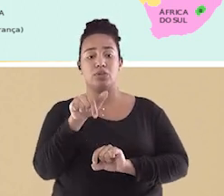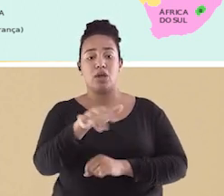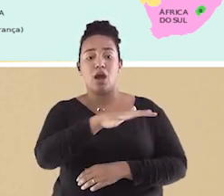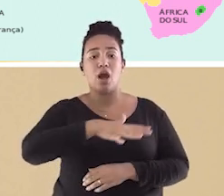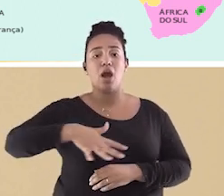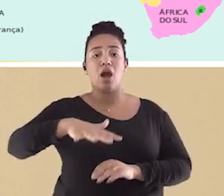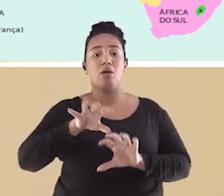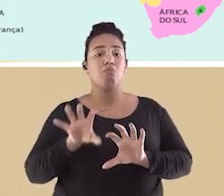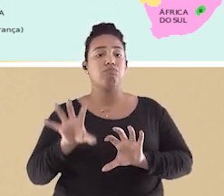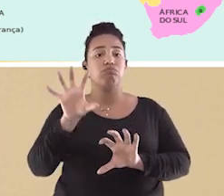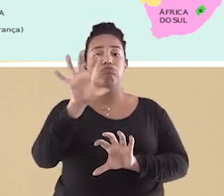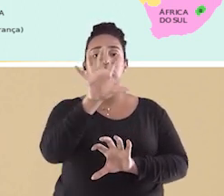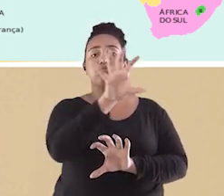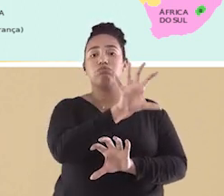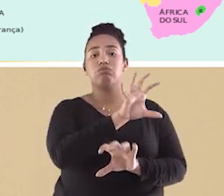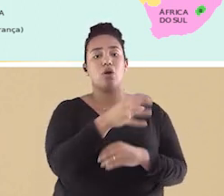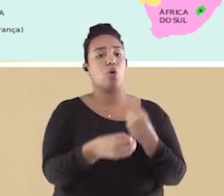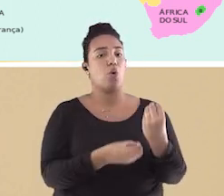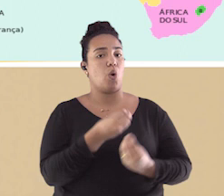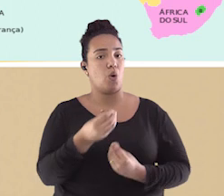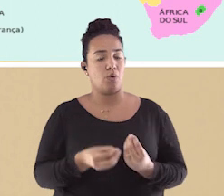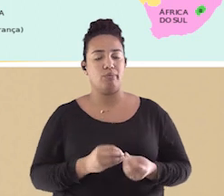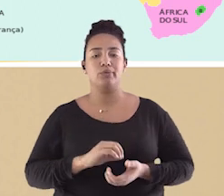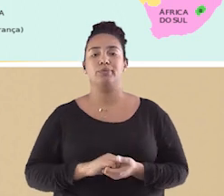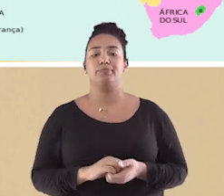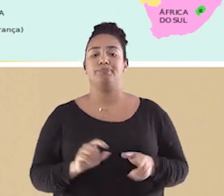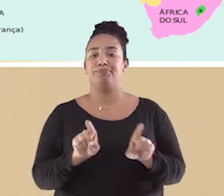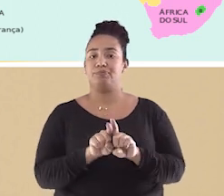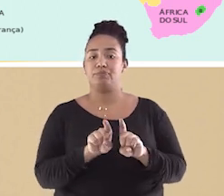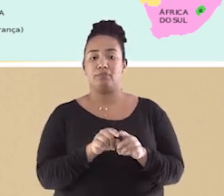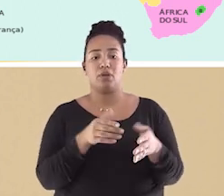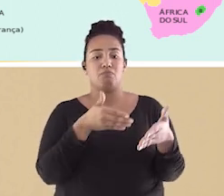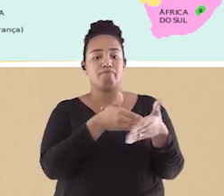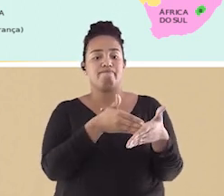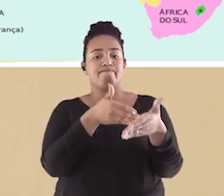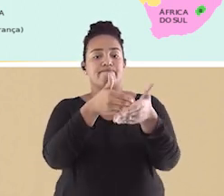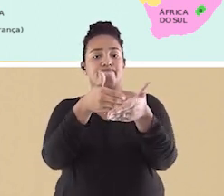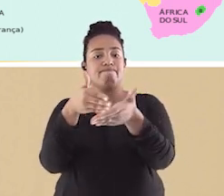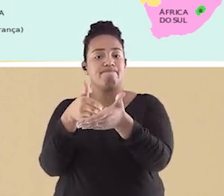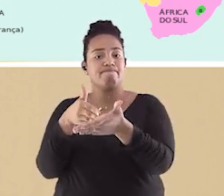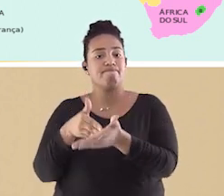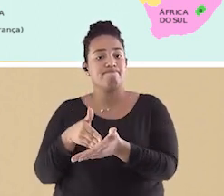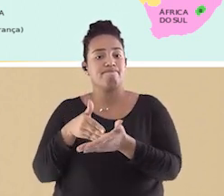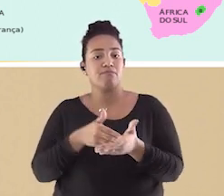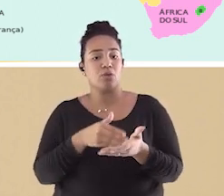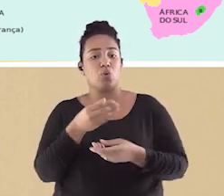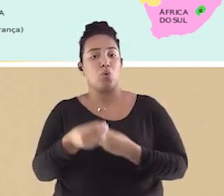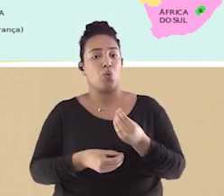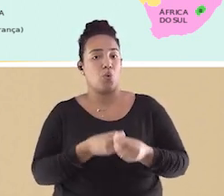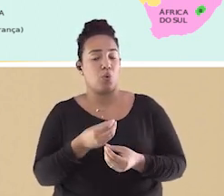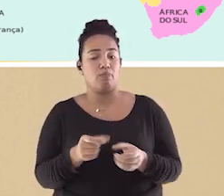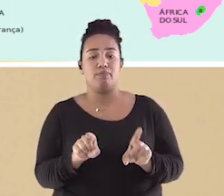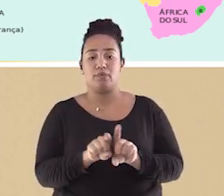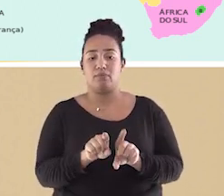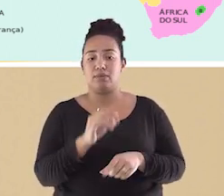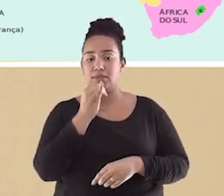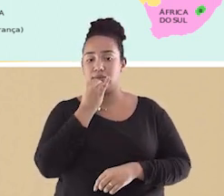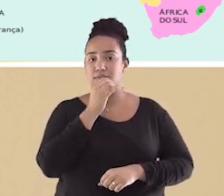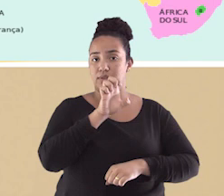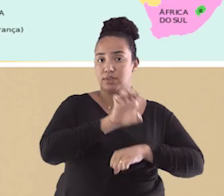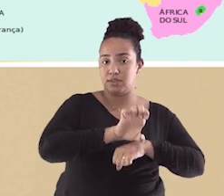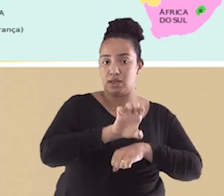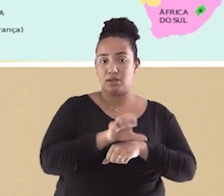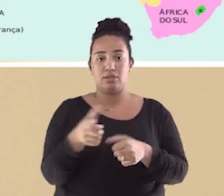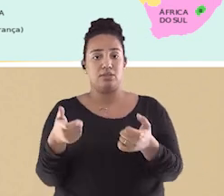dos territórios do país e as fronteiras que delimitam esses países e dividem os estados e